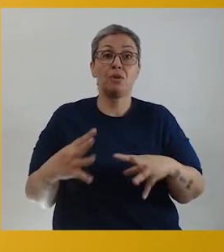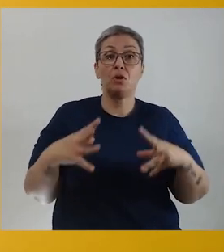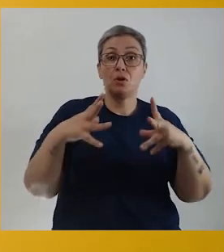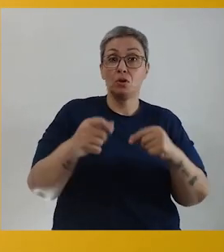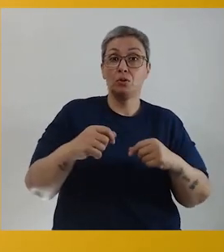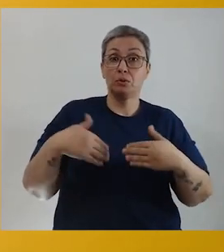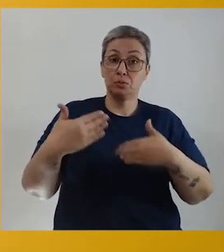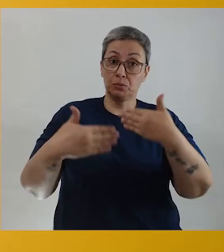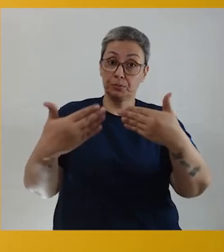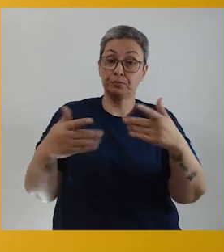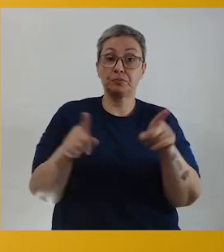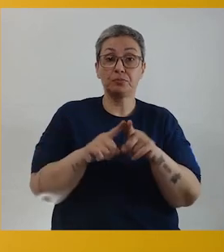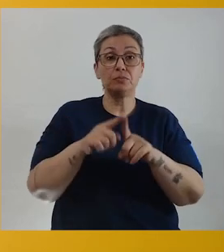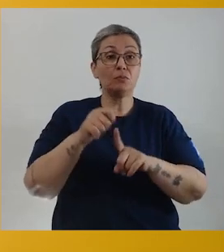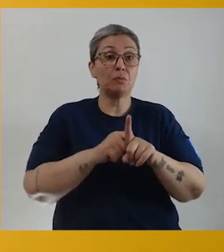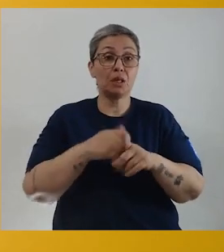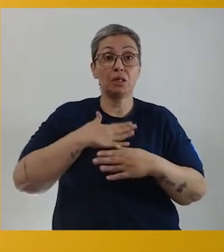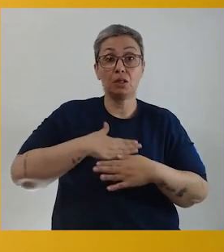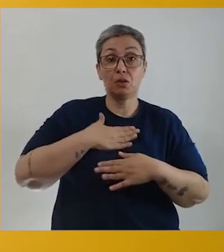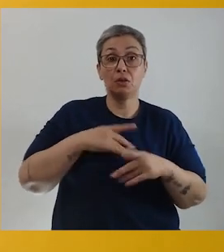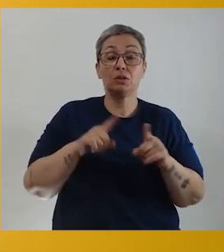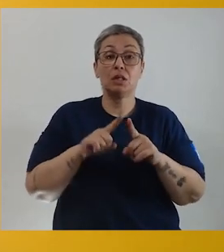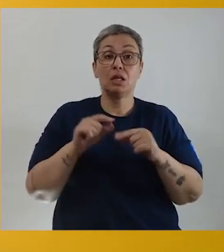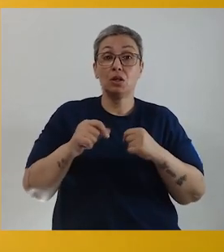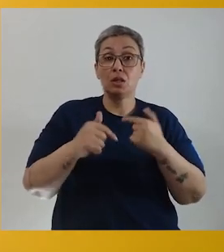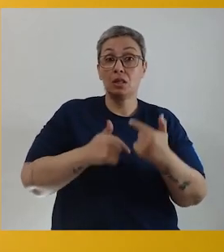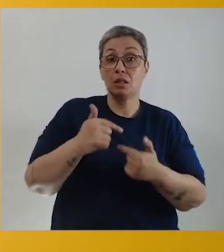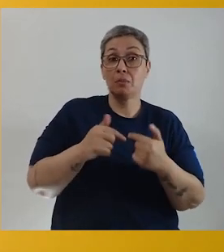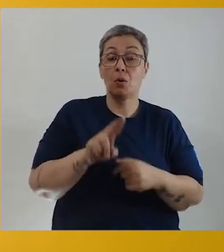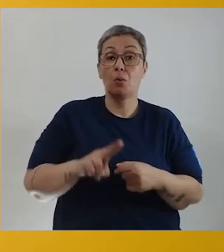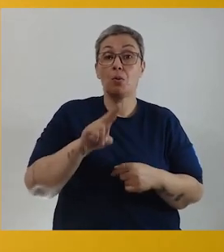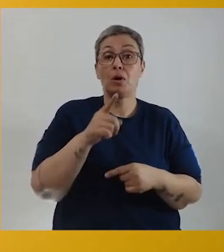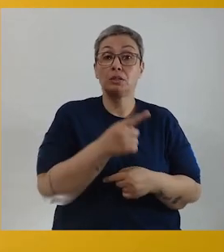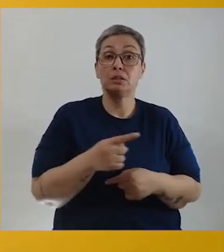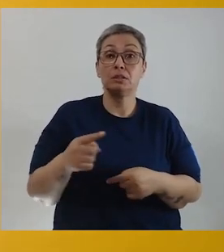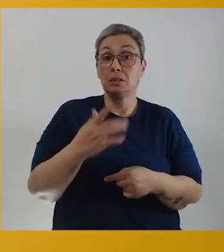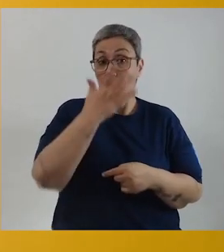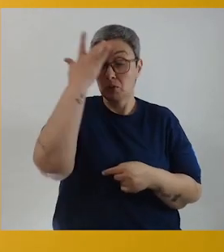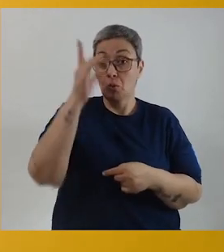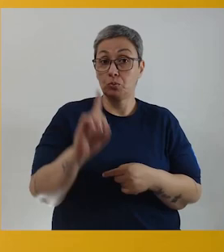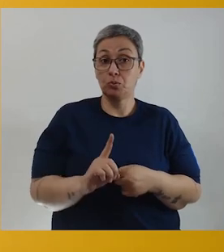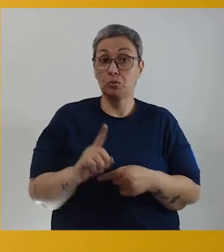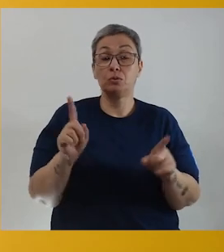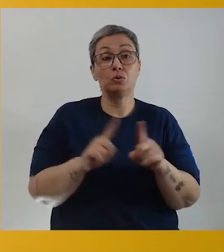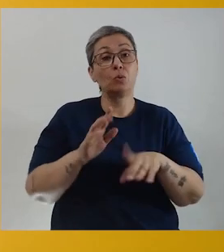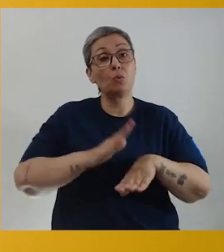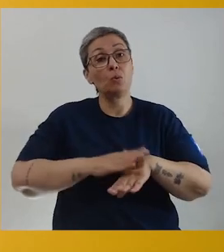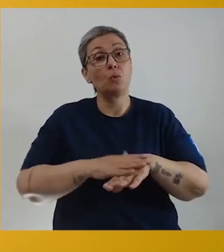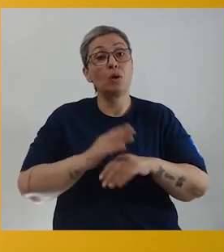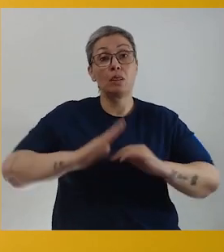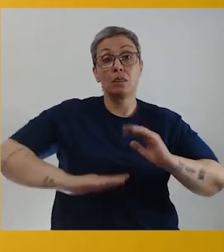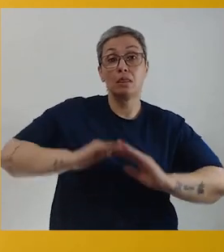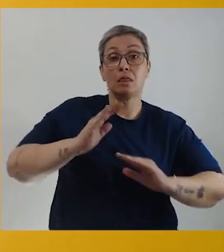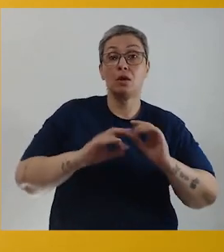de todo este processo. No mês de agosto, nós trabalhamos com a Semana da Pessoa com Deficiência. Nós